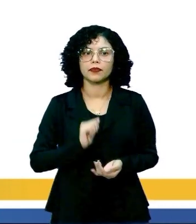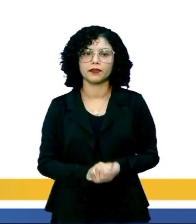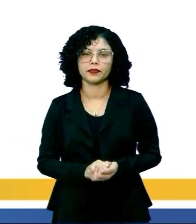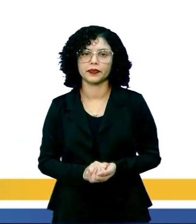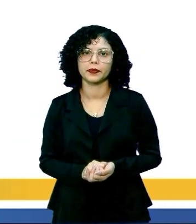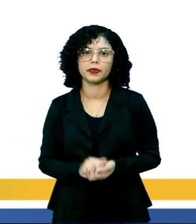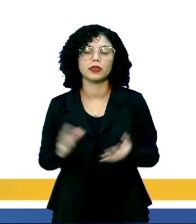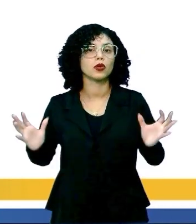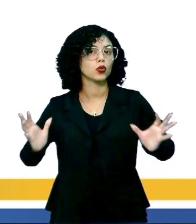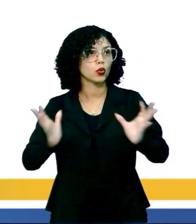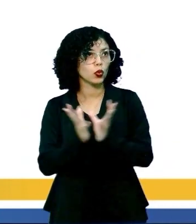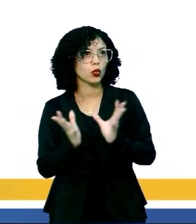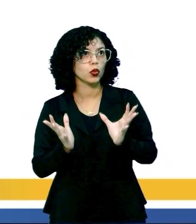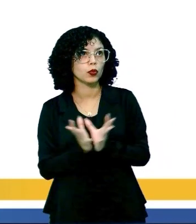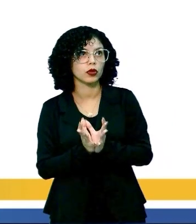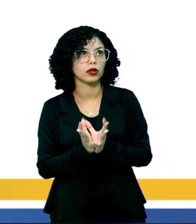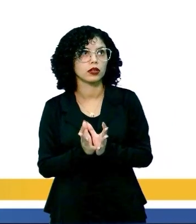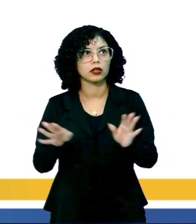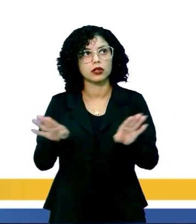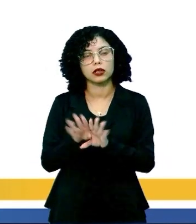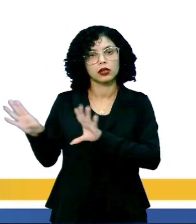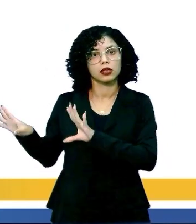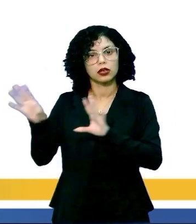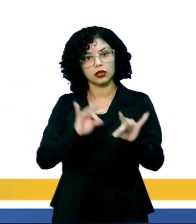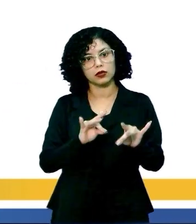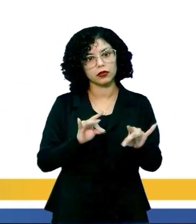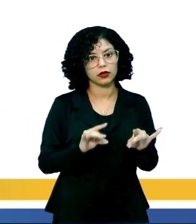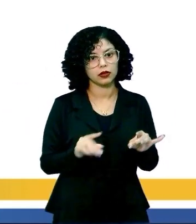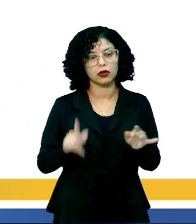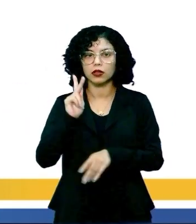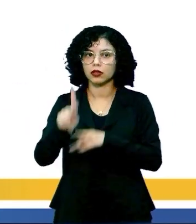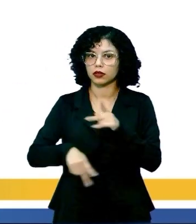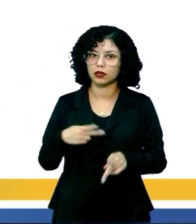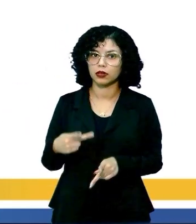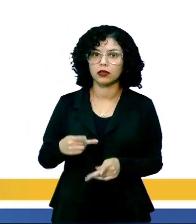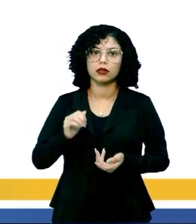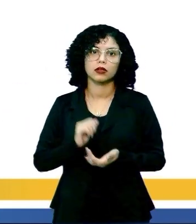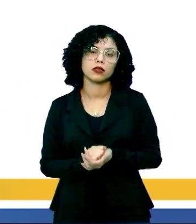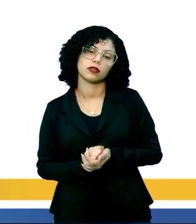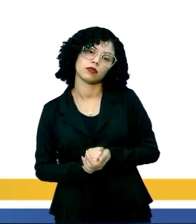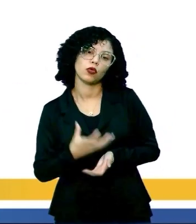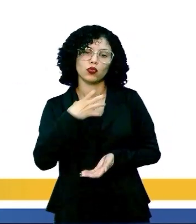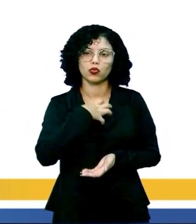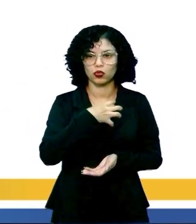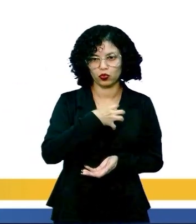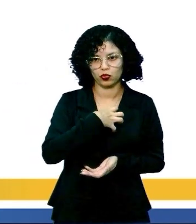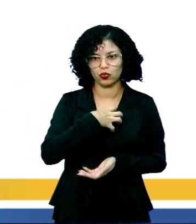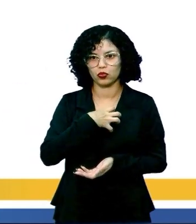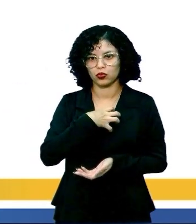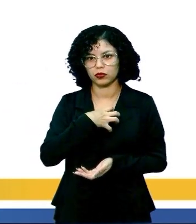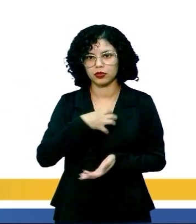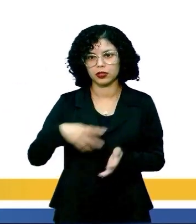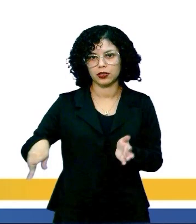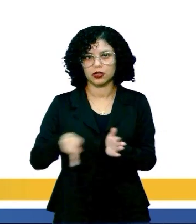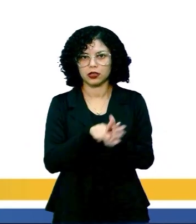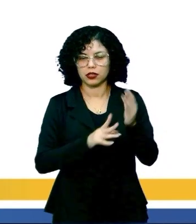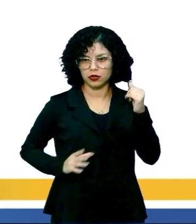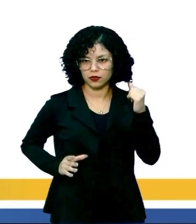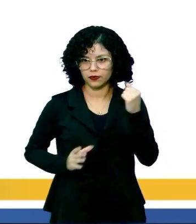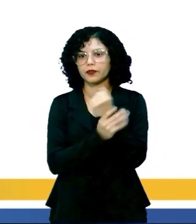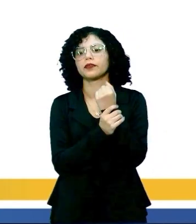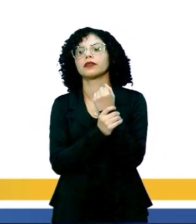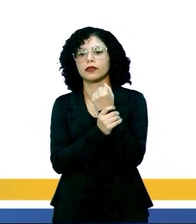memória coletiva, que traria na população brasileira o sentimento de